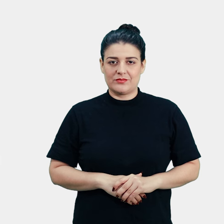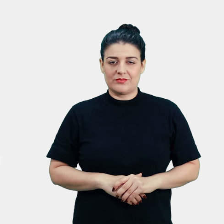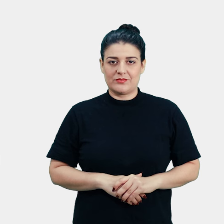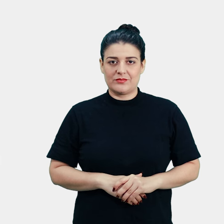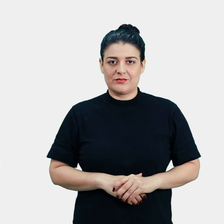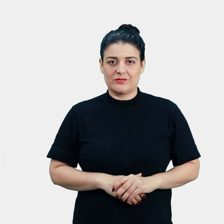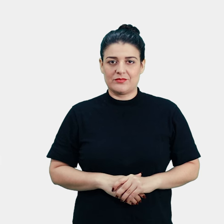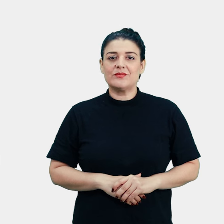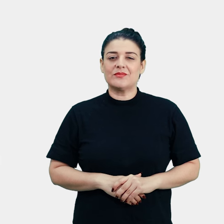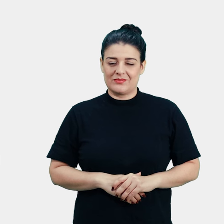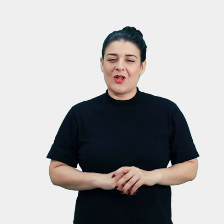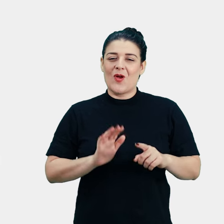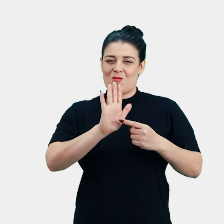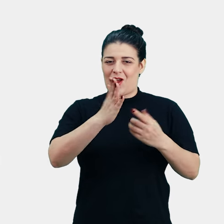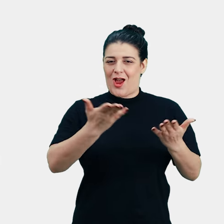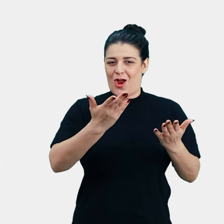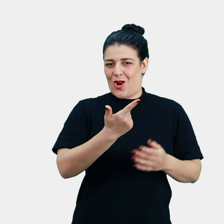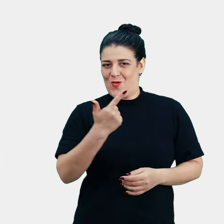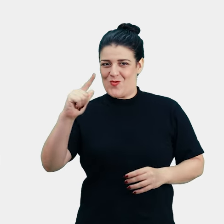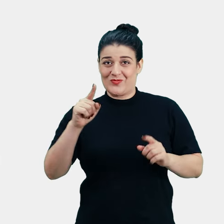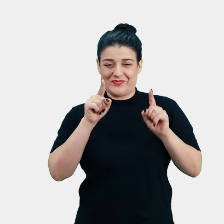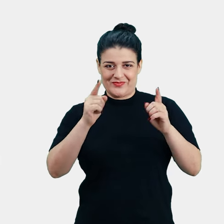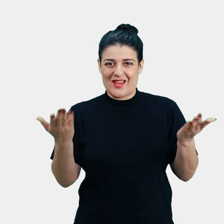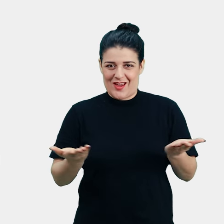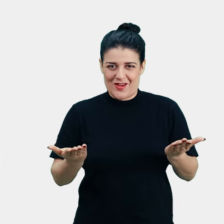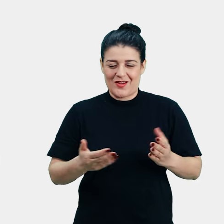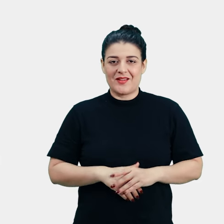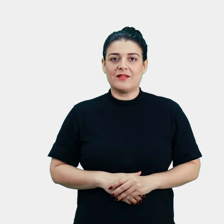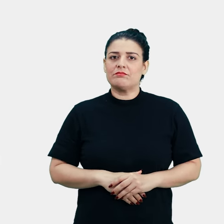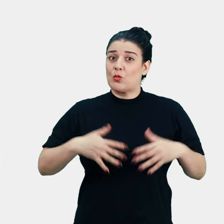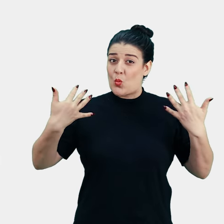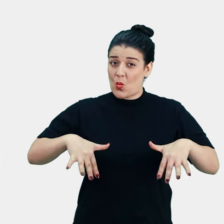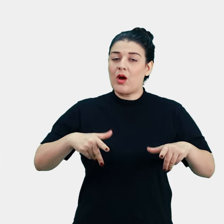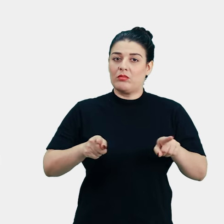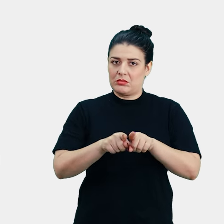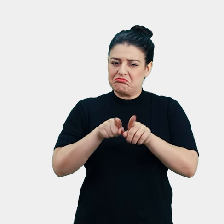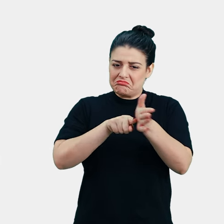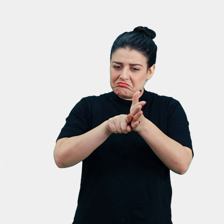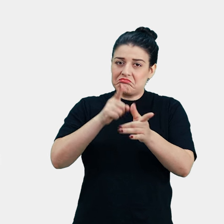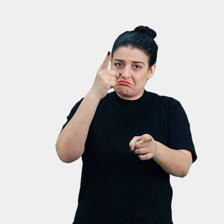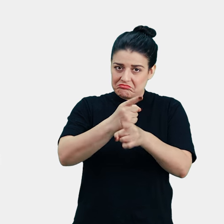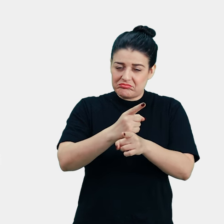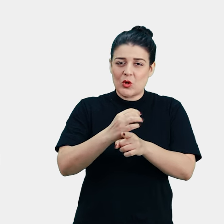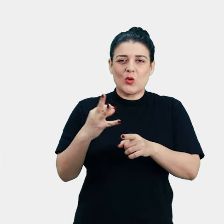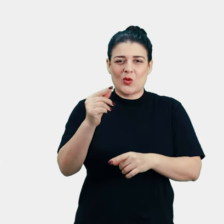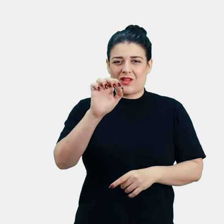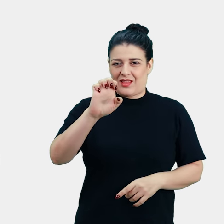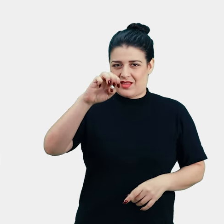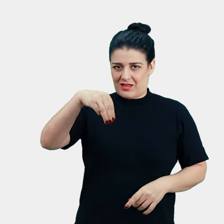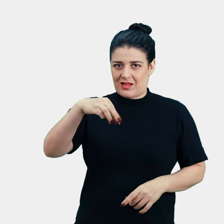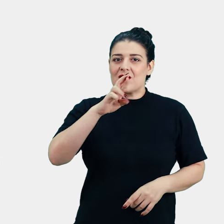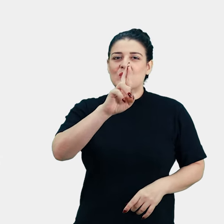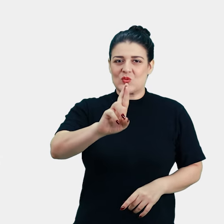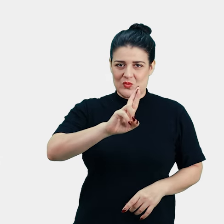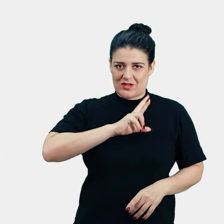E aqui o FTICR, que ele é de altíssima resolução, tá? E os espectros de massa adquiridos